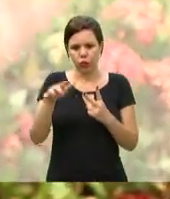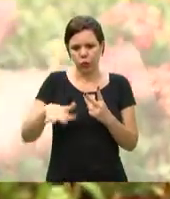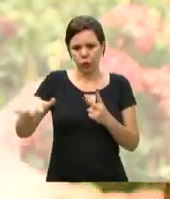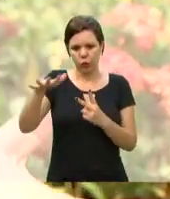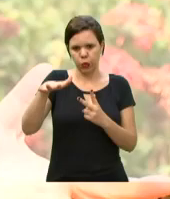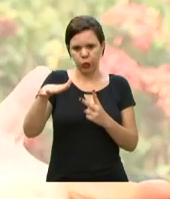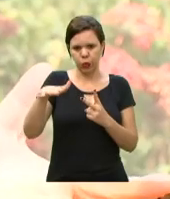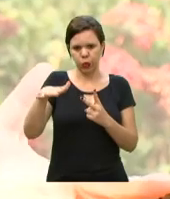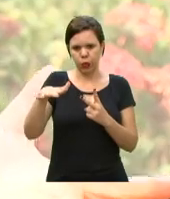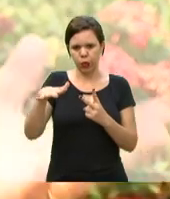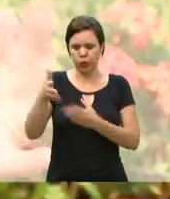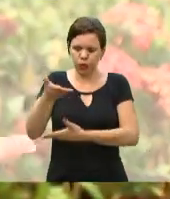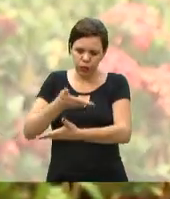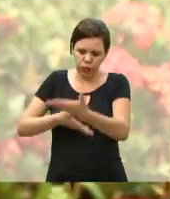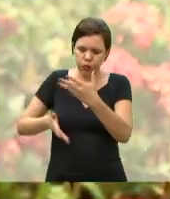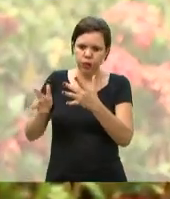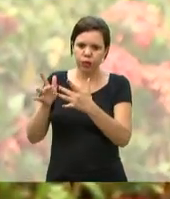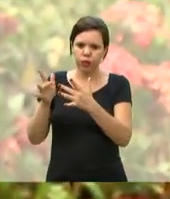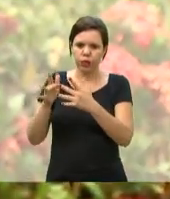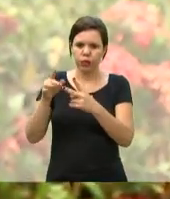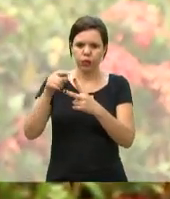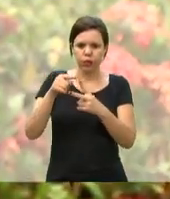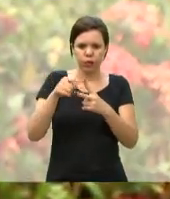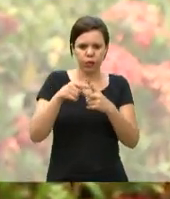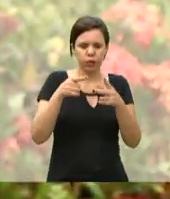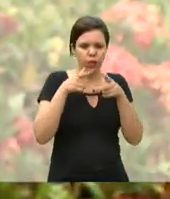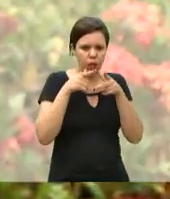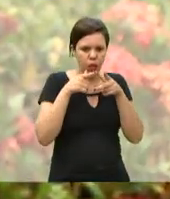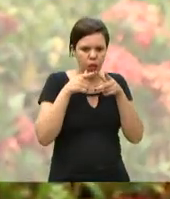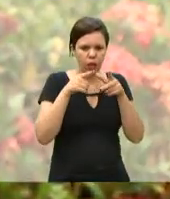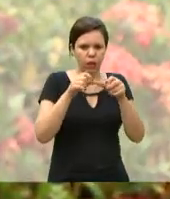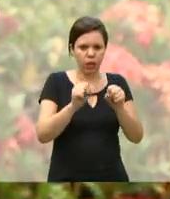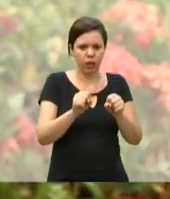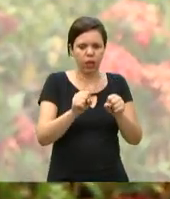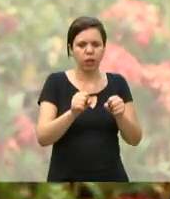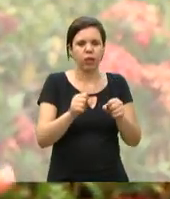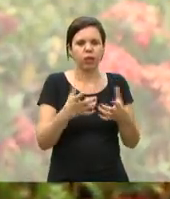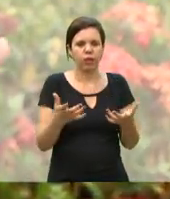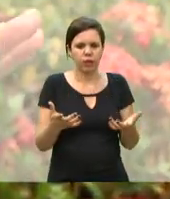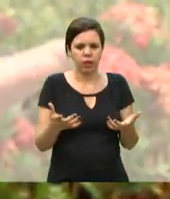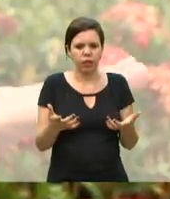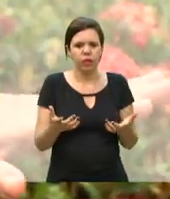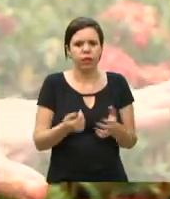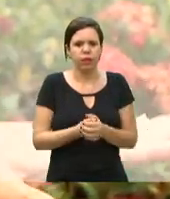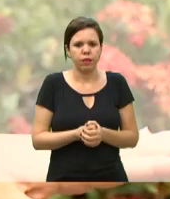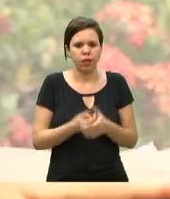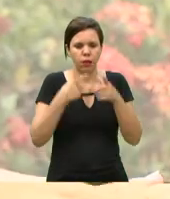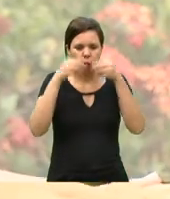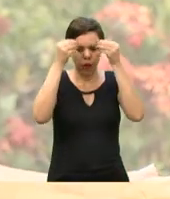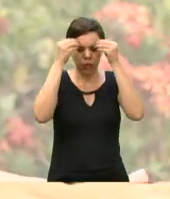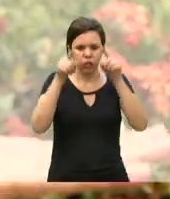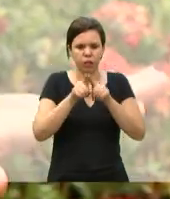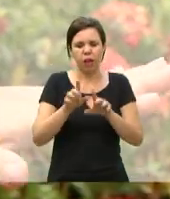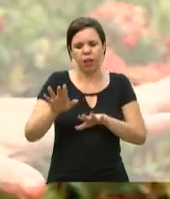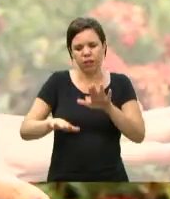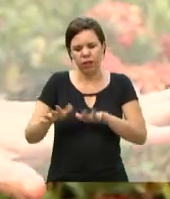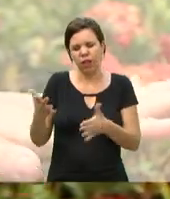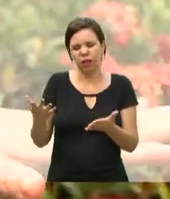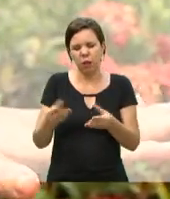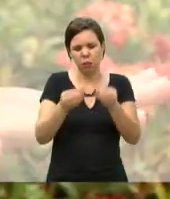na área da socialização, na área da linguagem, com prejuízos que vai desde um